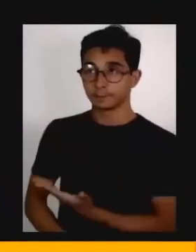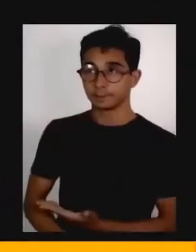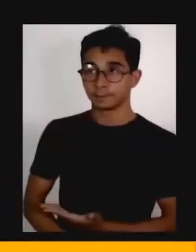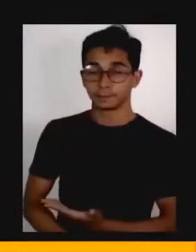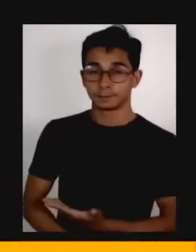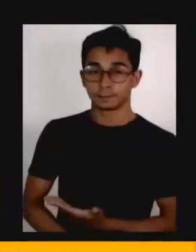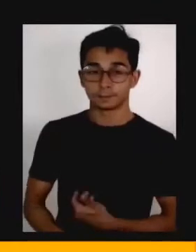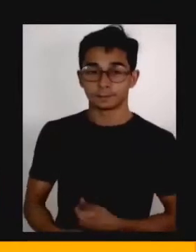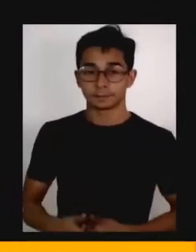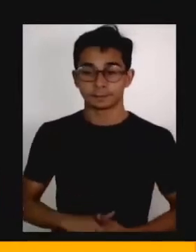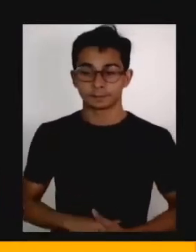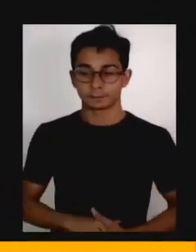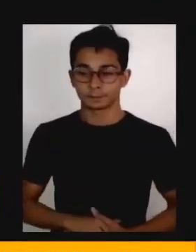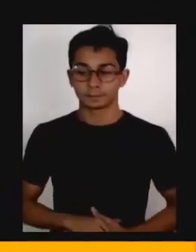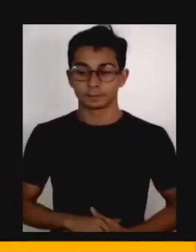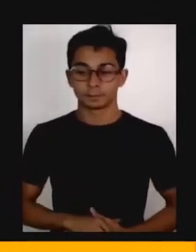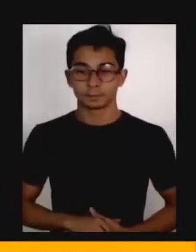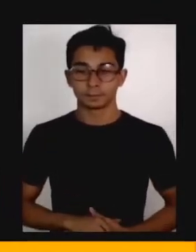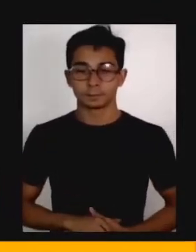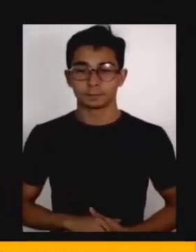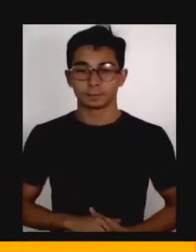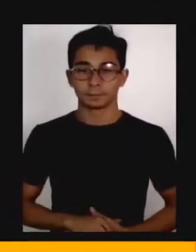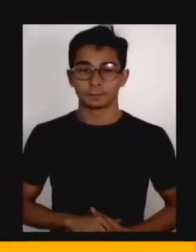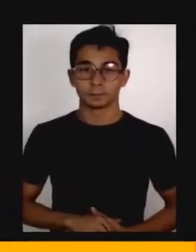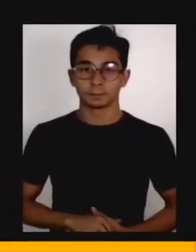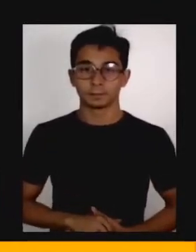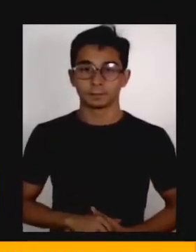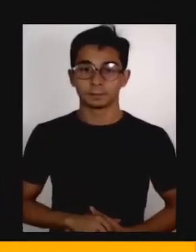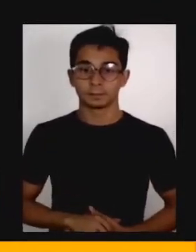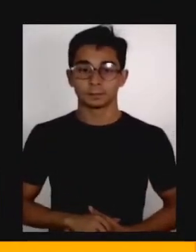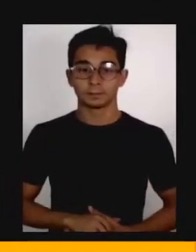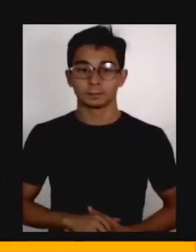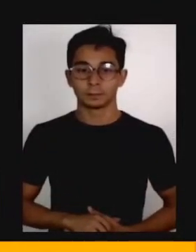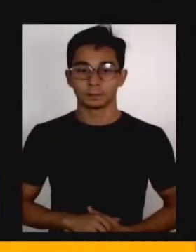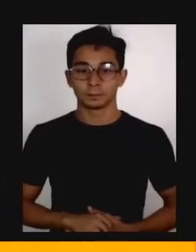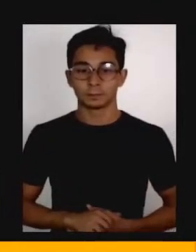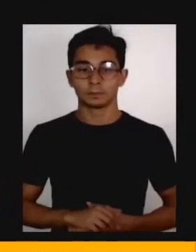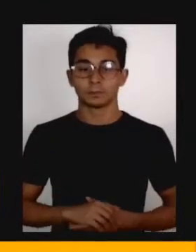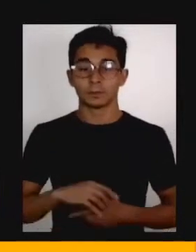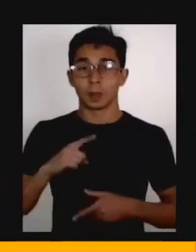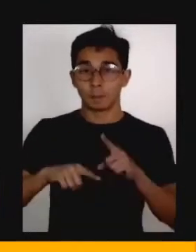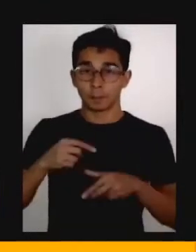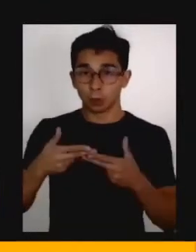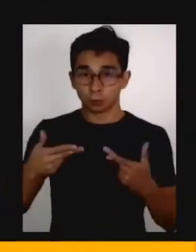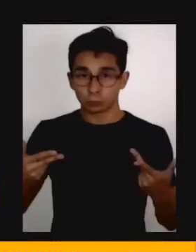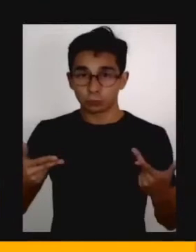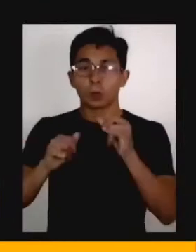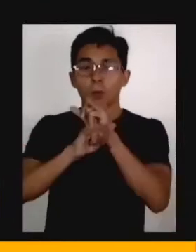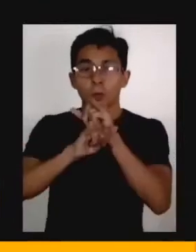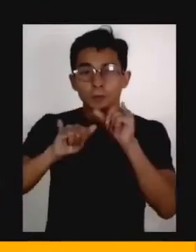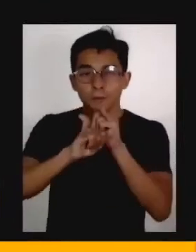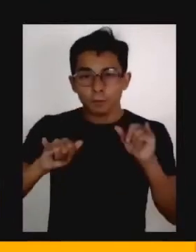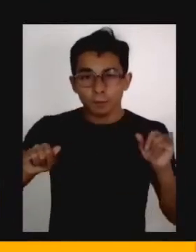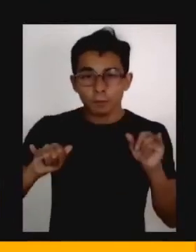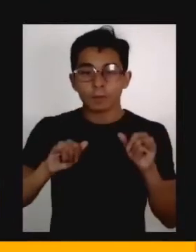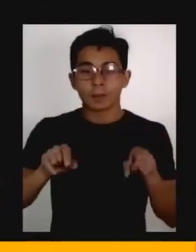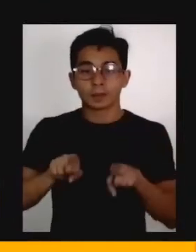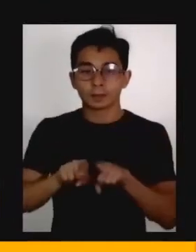traz desde a exploração de conteúdo por meio dos nossos produtos, a gente tem os unboxings, né, que